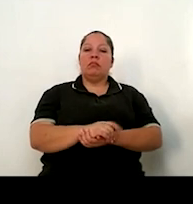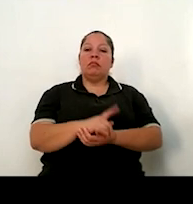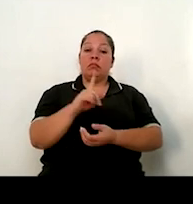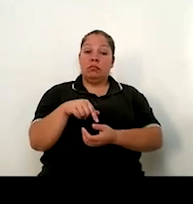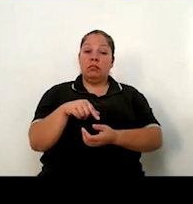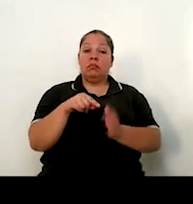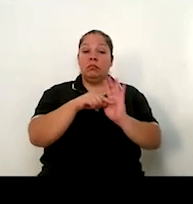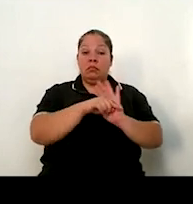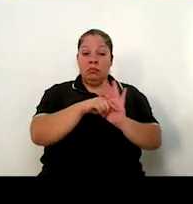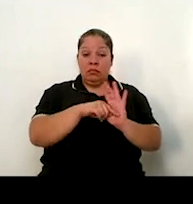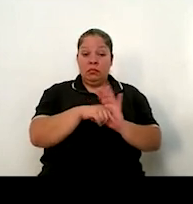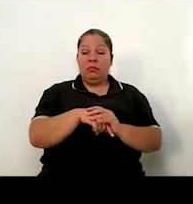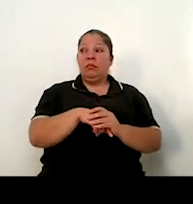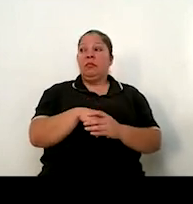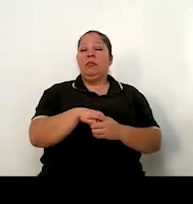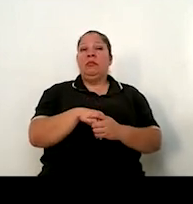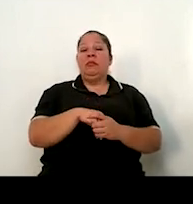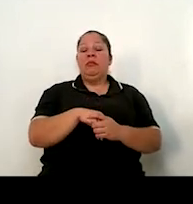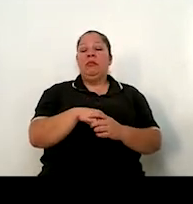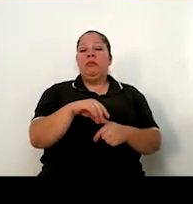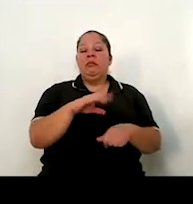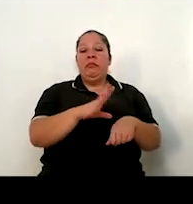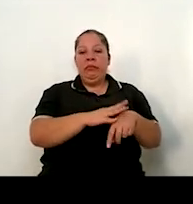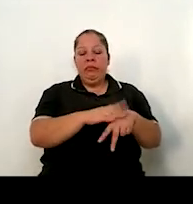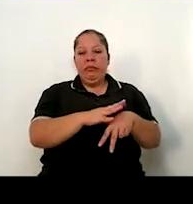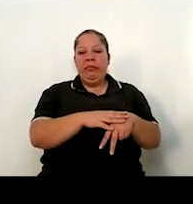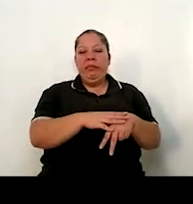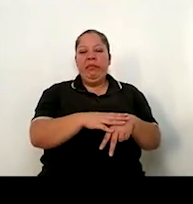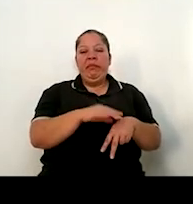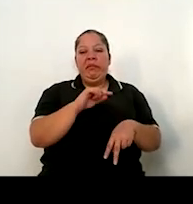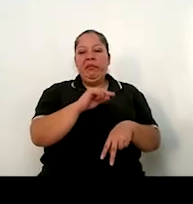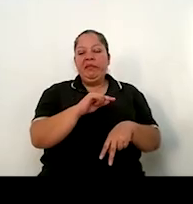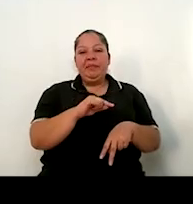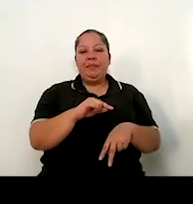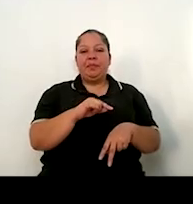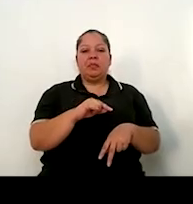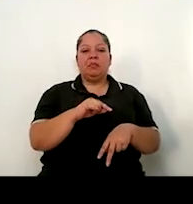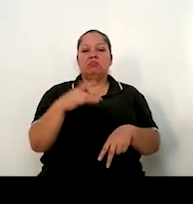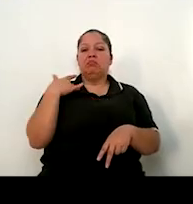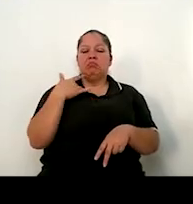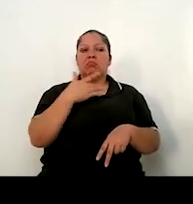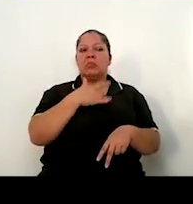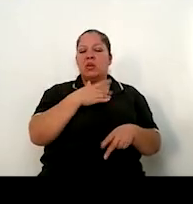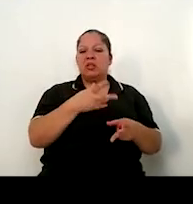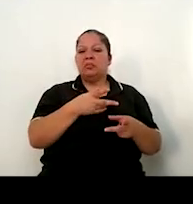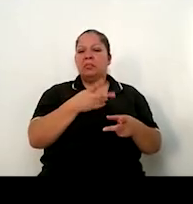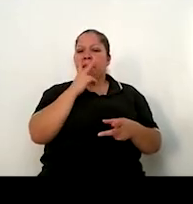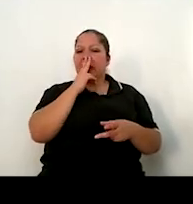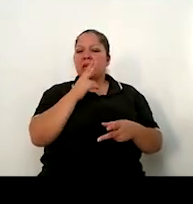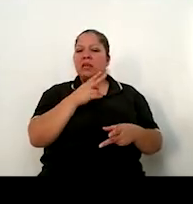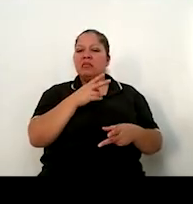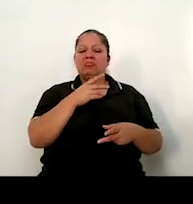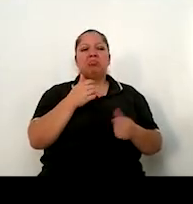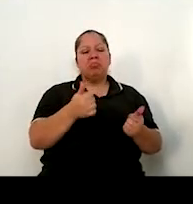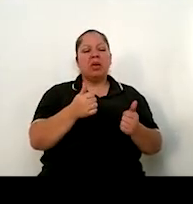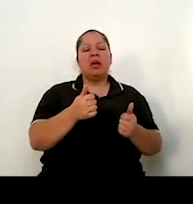gente vai fazer em pacientes que não têm sintomas, tá? Quem tem sintoma não está